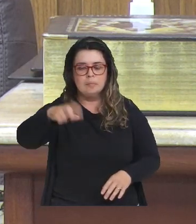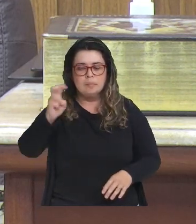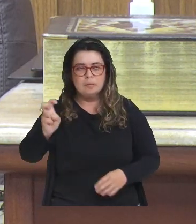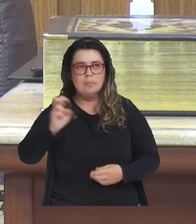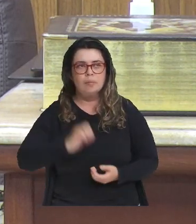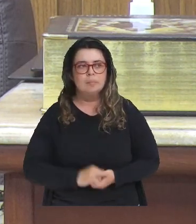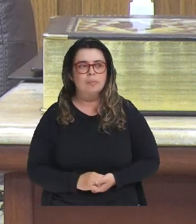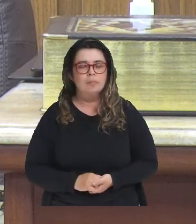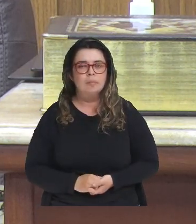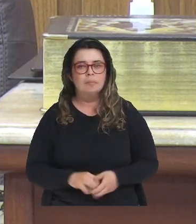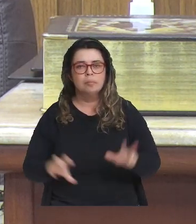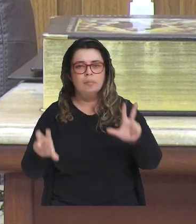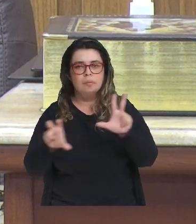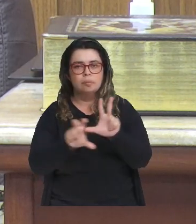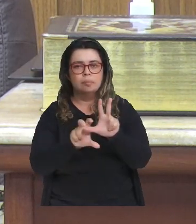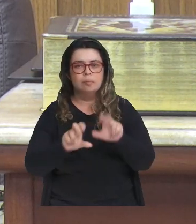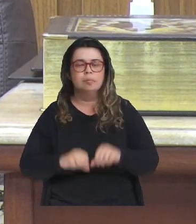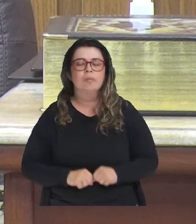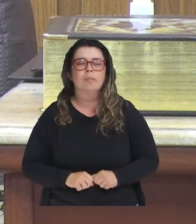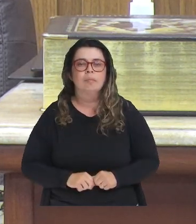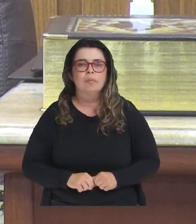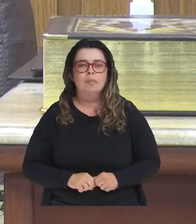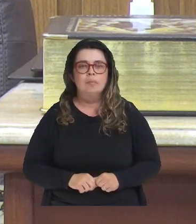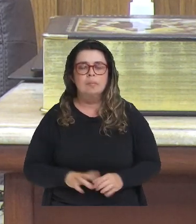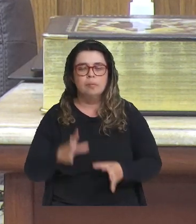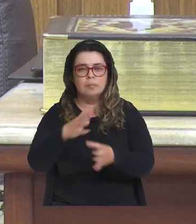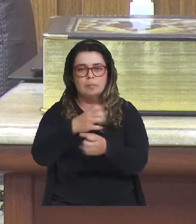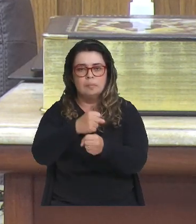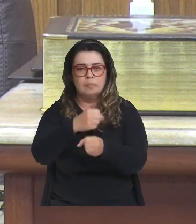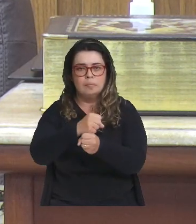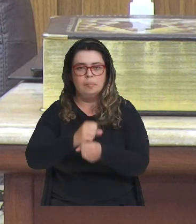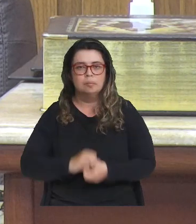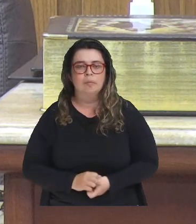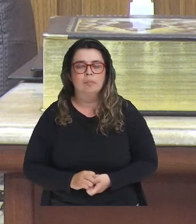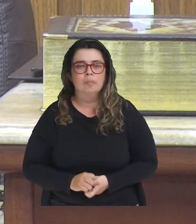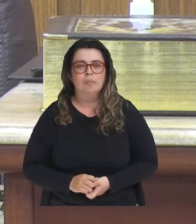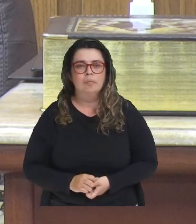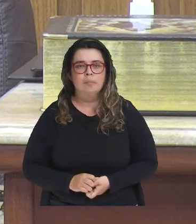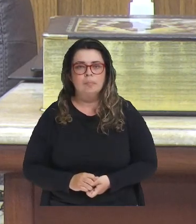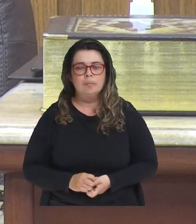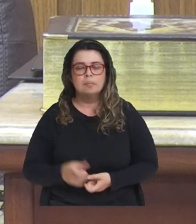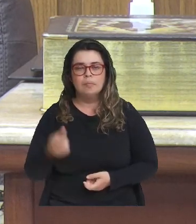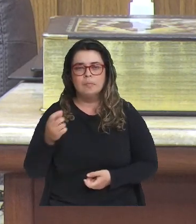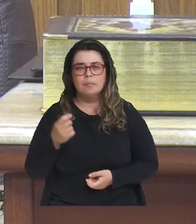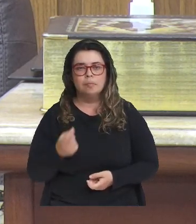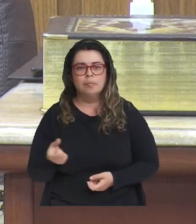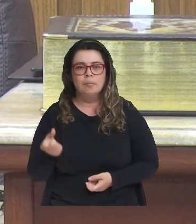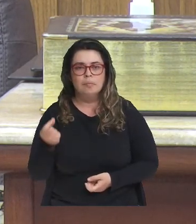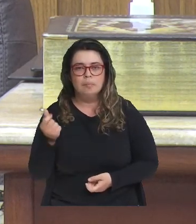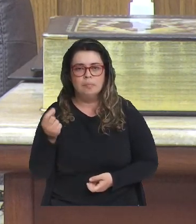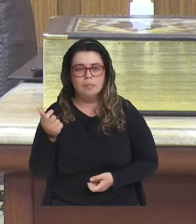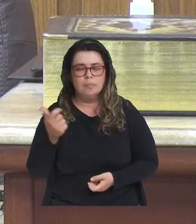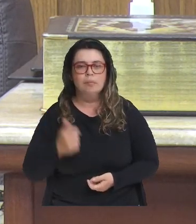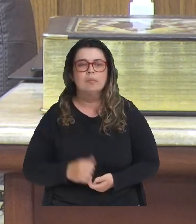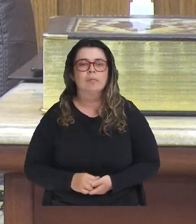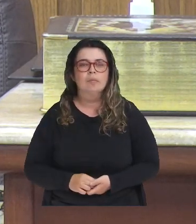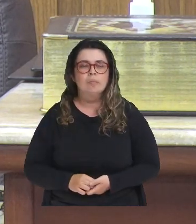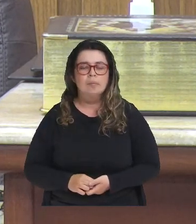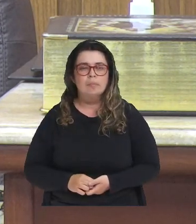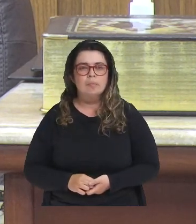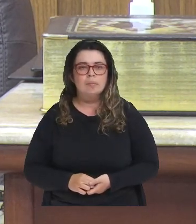175/2022 do Poder Executivo dispõe sobre abertura de crédito adicional suplementar para os fins que especifica, no valor